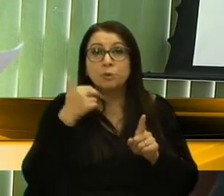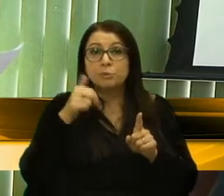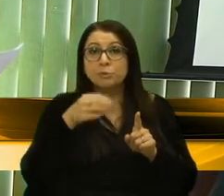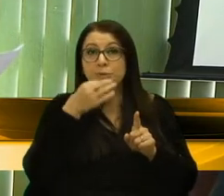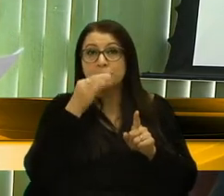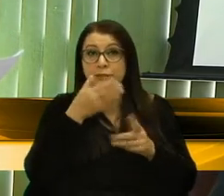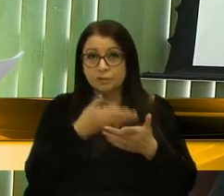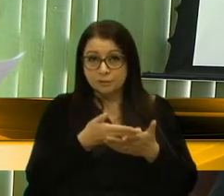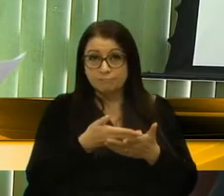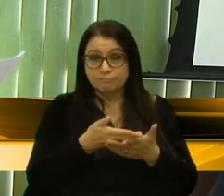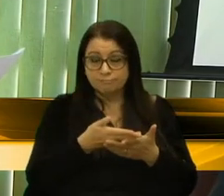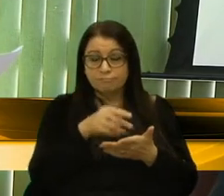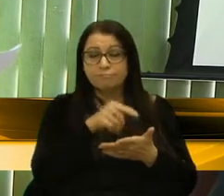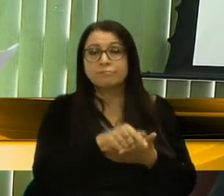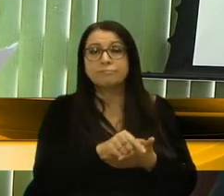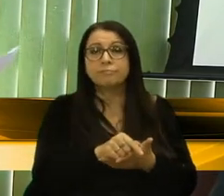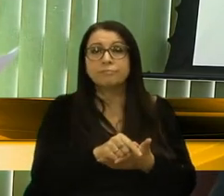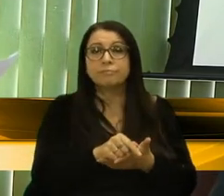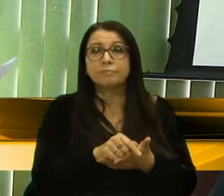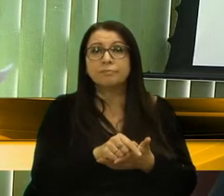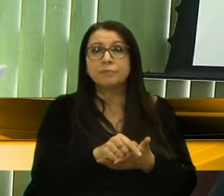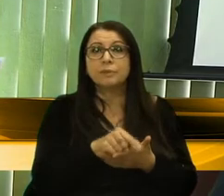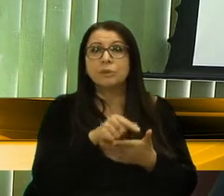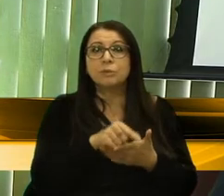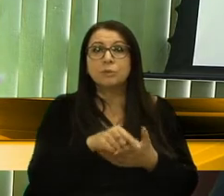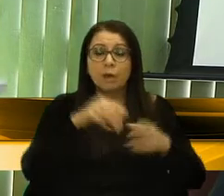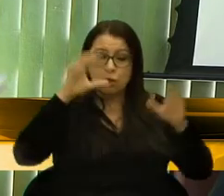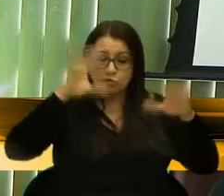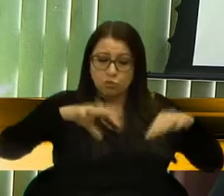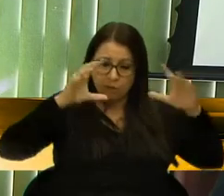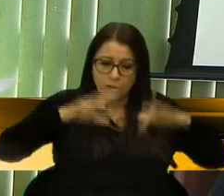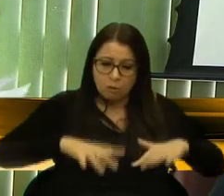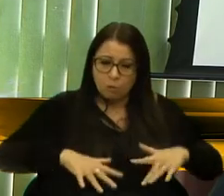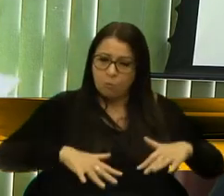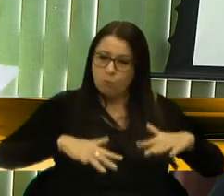na sequência. Uma enchente